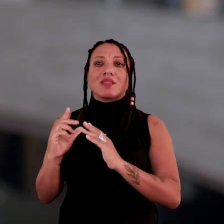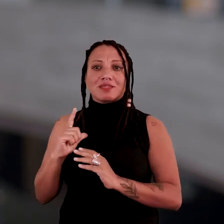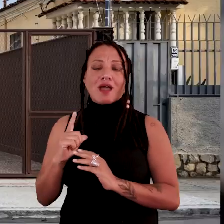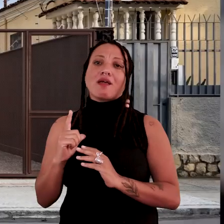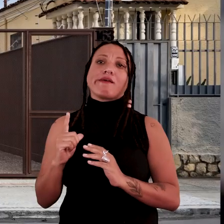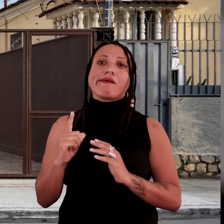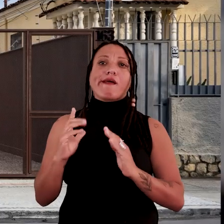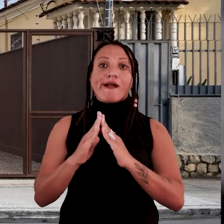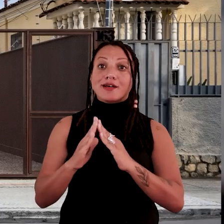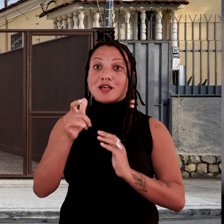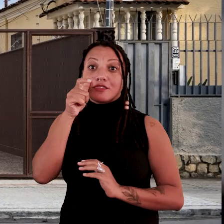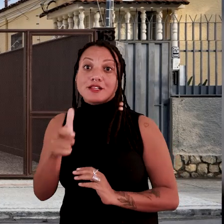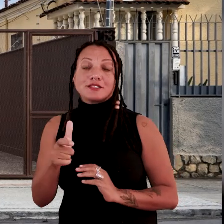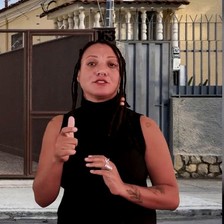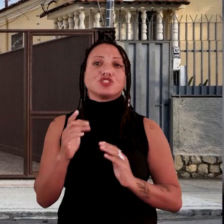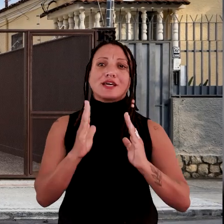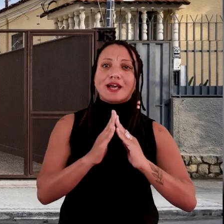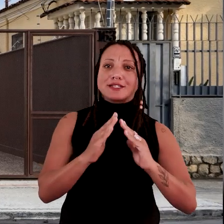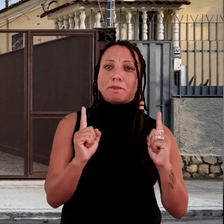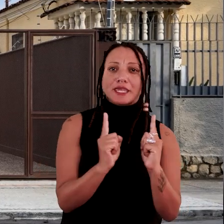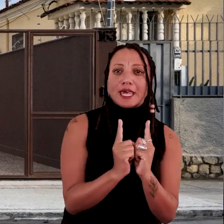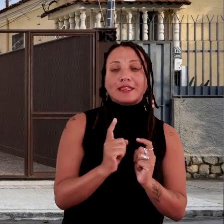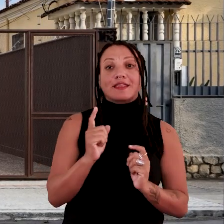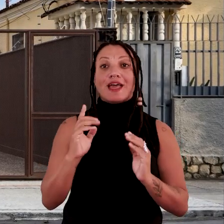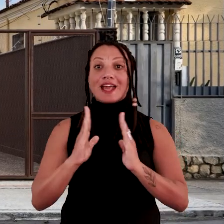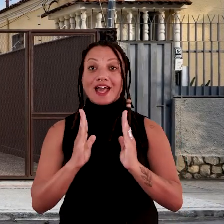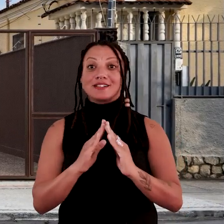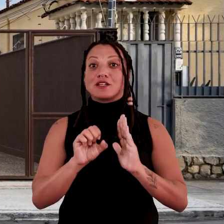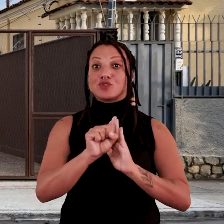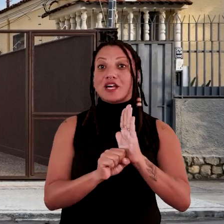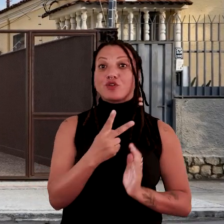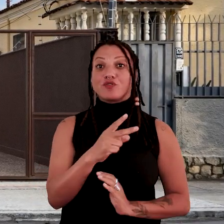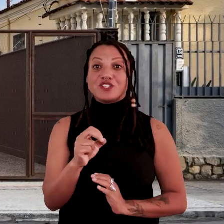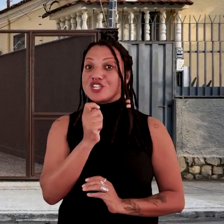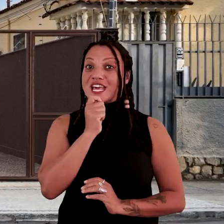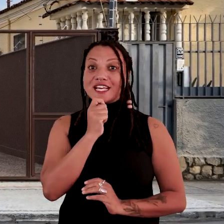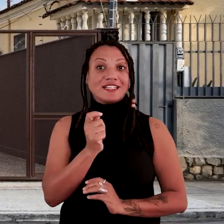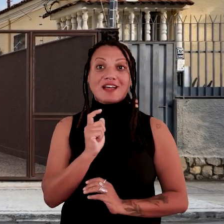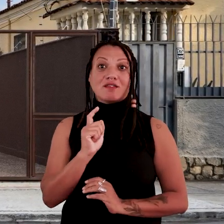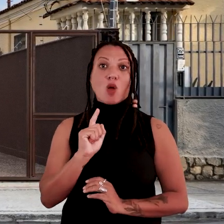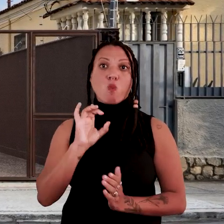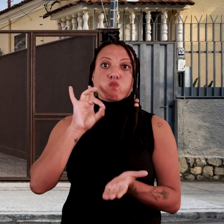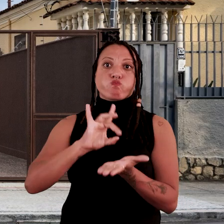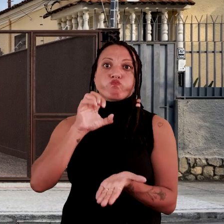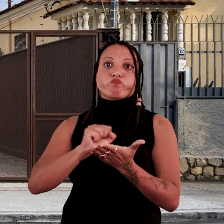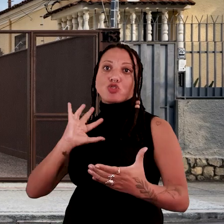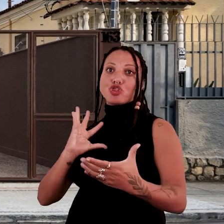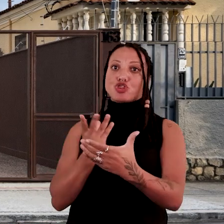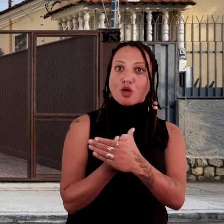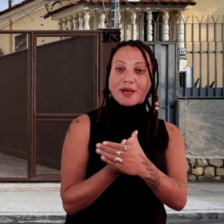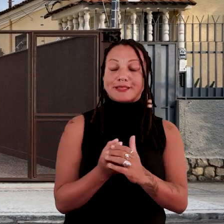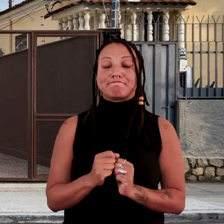a fazer o projeto. Quando nós fomos convidados a fazer o projeto, a casa já estava abandonada há alguns anos e, oriundo desse abandono,